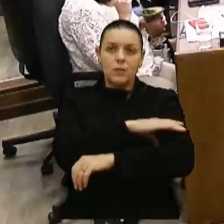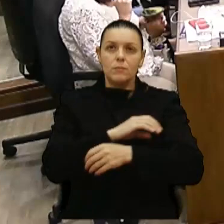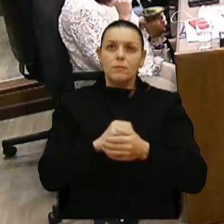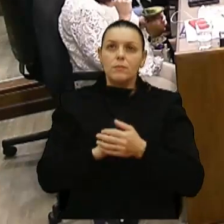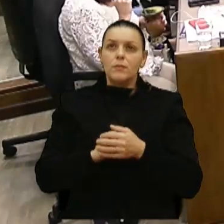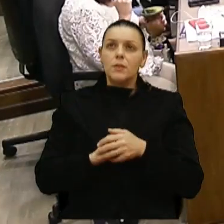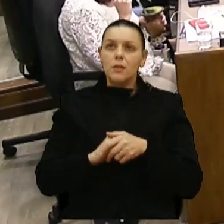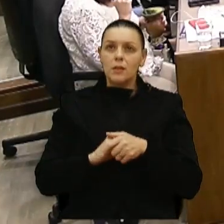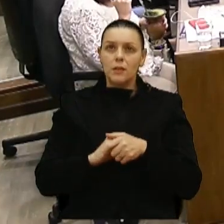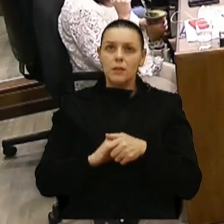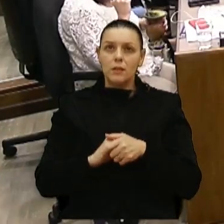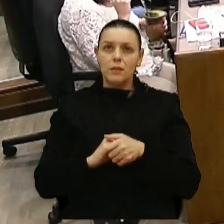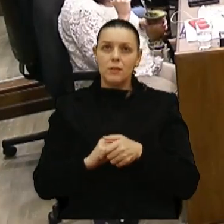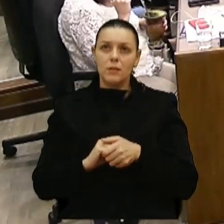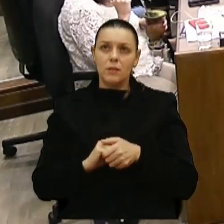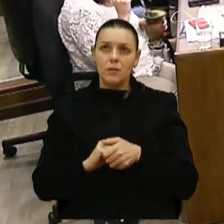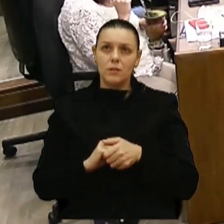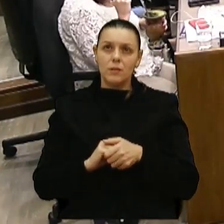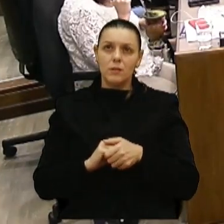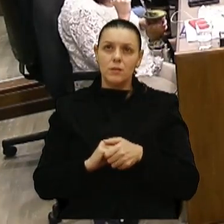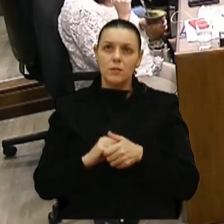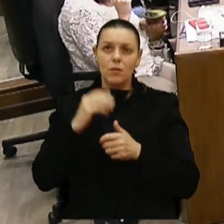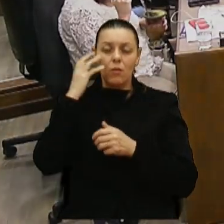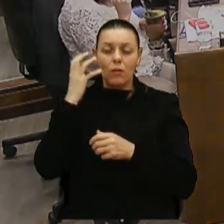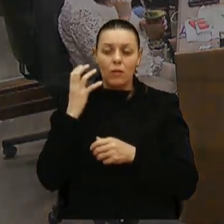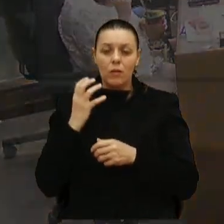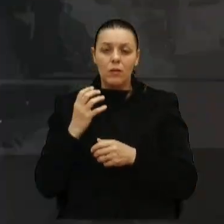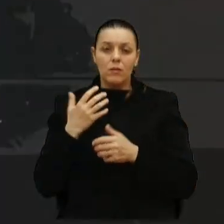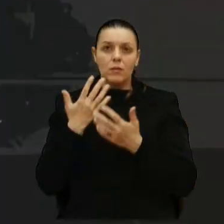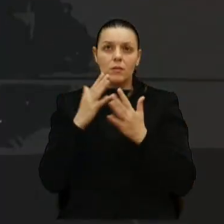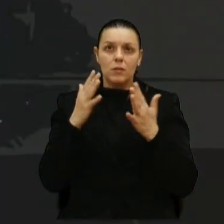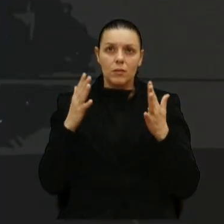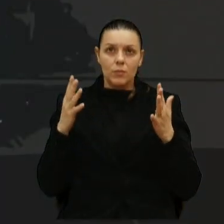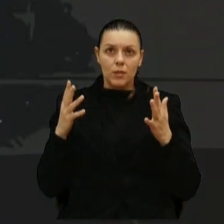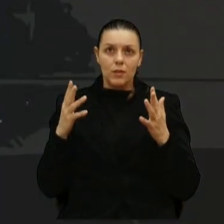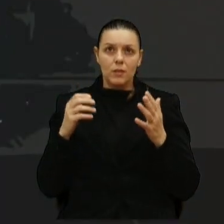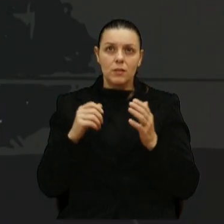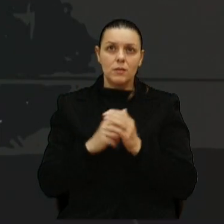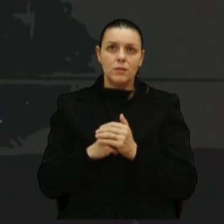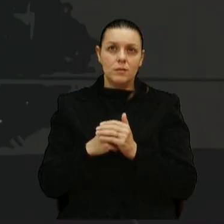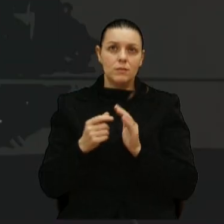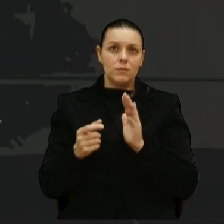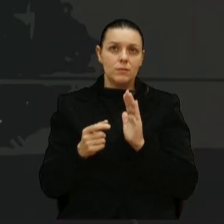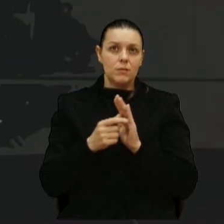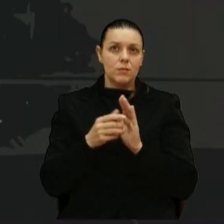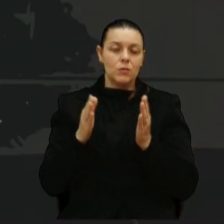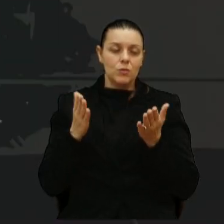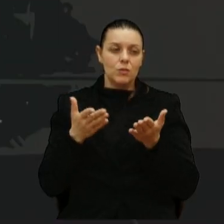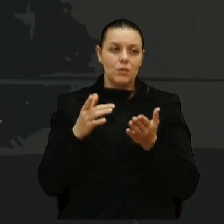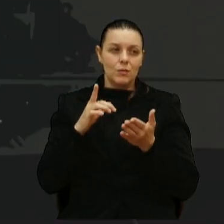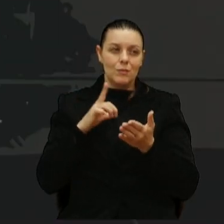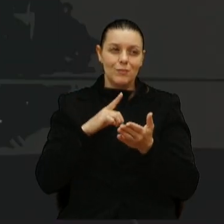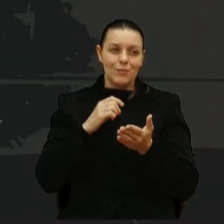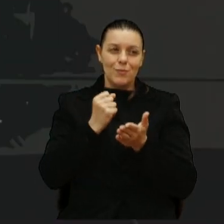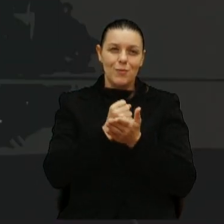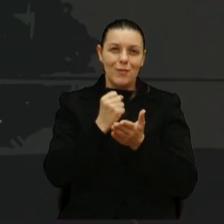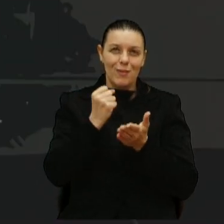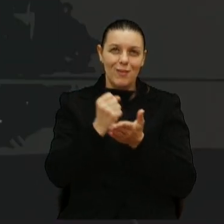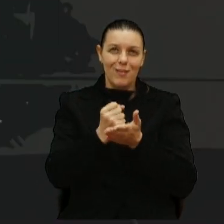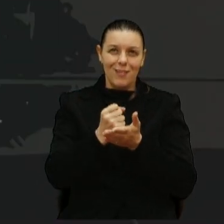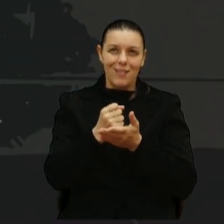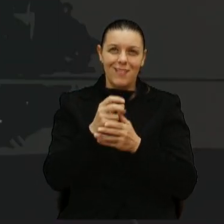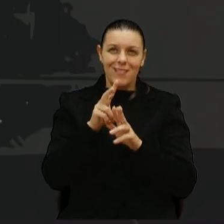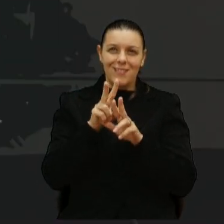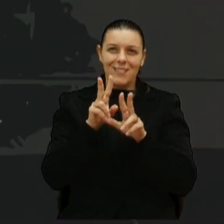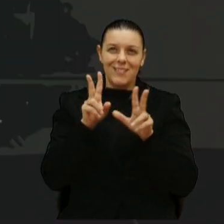parte. Vereadora Dani Mello, parabéns por colocar esse tema em pauta. Eu já tinha protocolado um projeto de lei a respeito desse